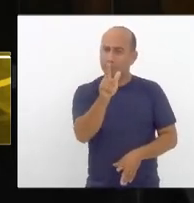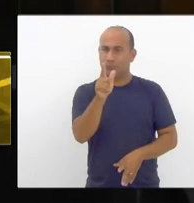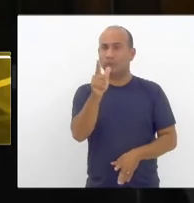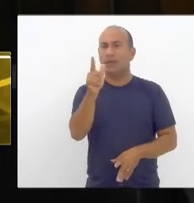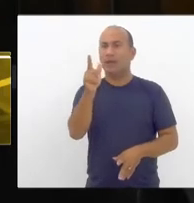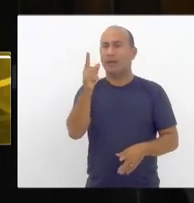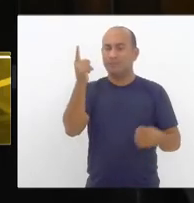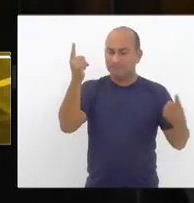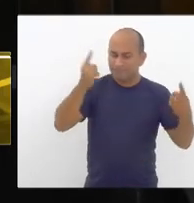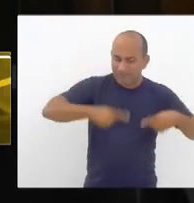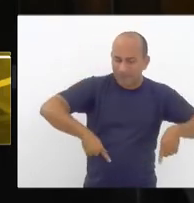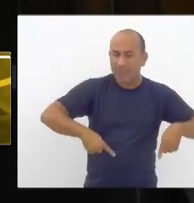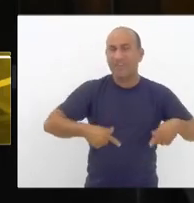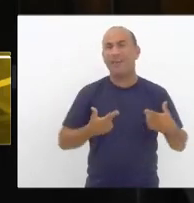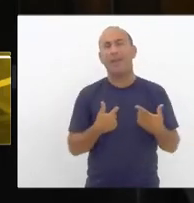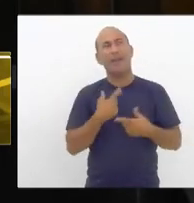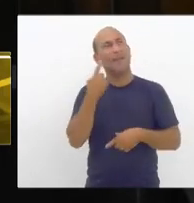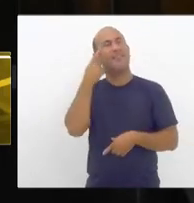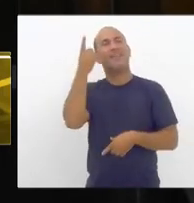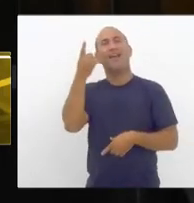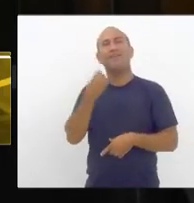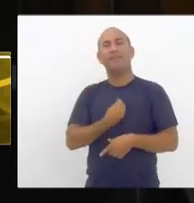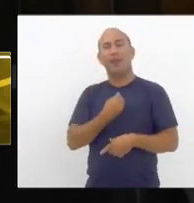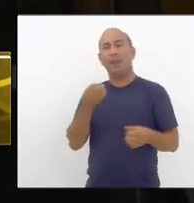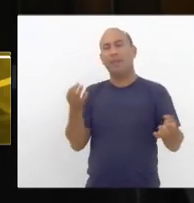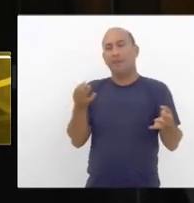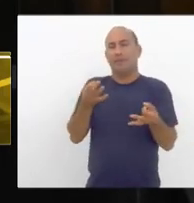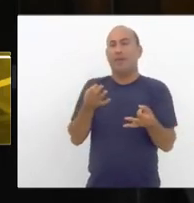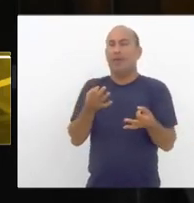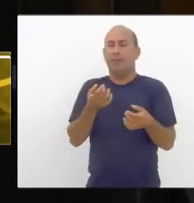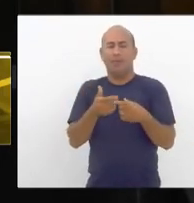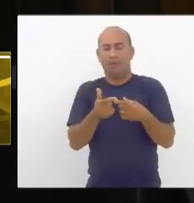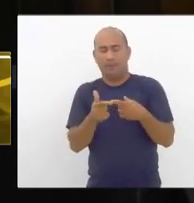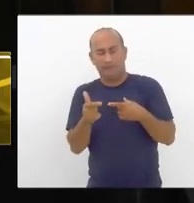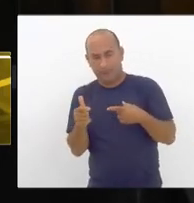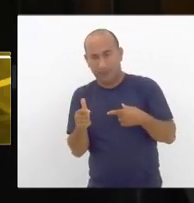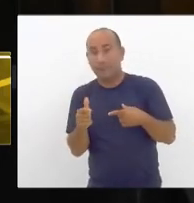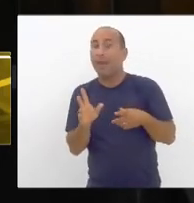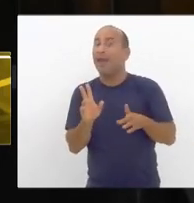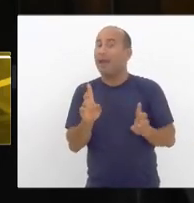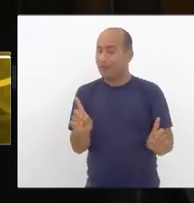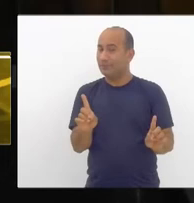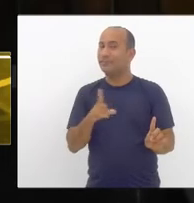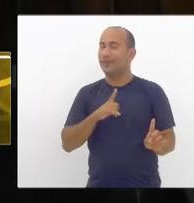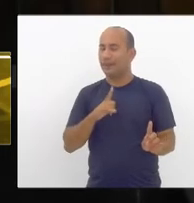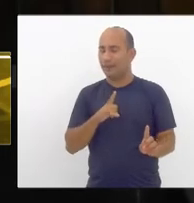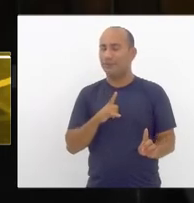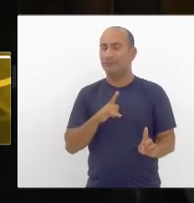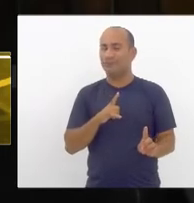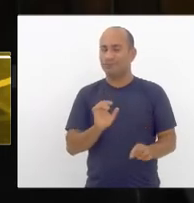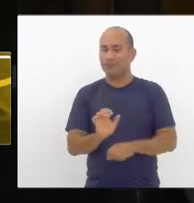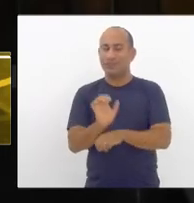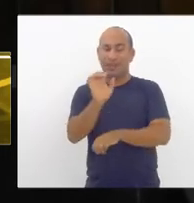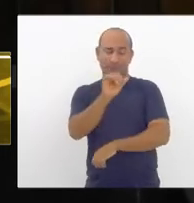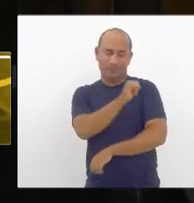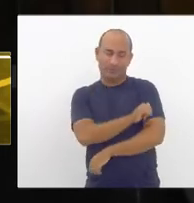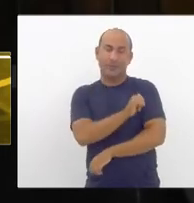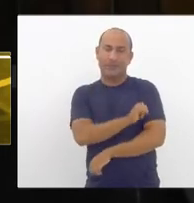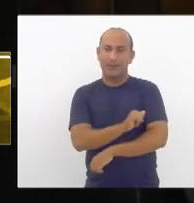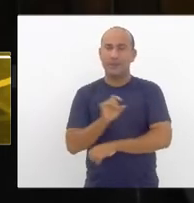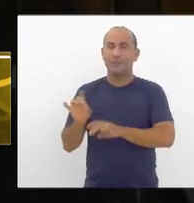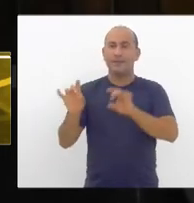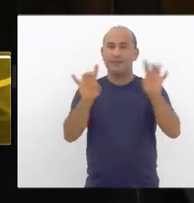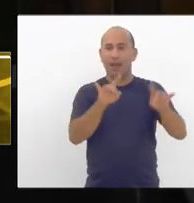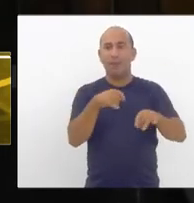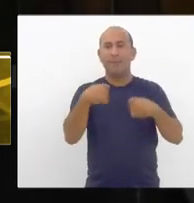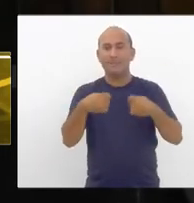longe de fingir que a vida tá ótima de que a gente não tem mais nenhum problema teremos muitos o estado do Rio de Janeiro em especial precisa de